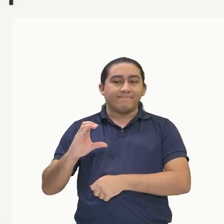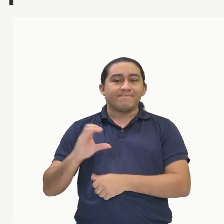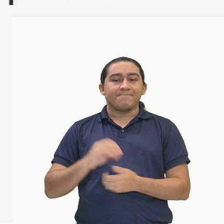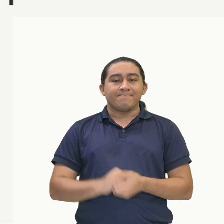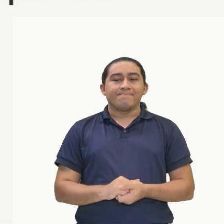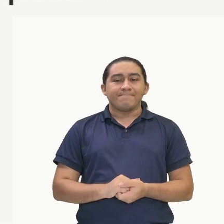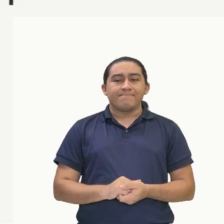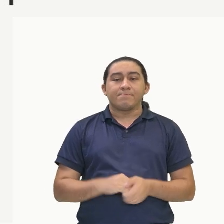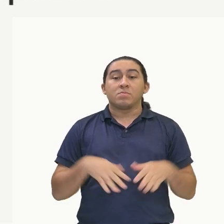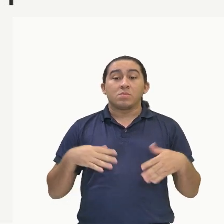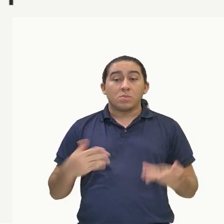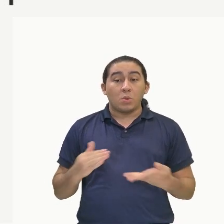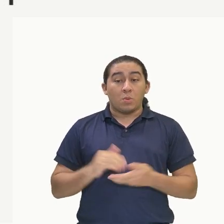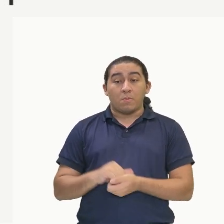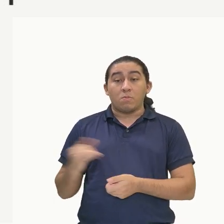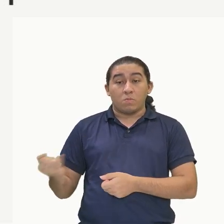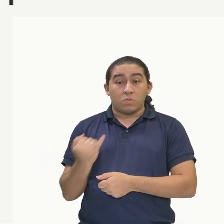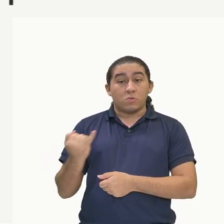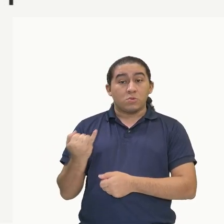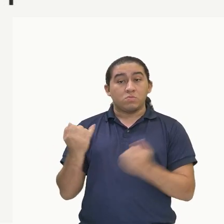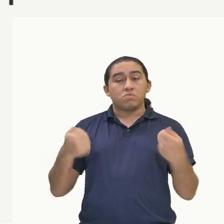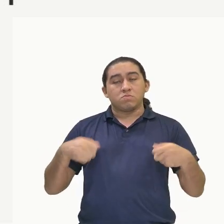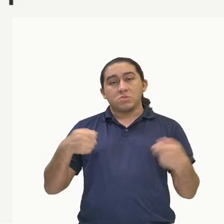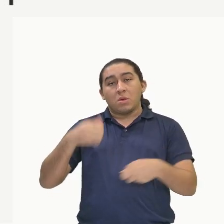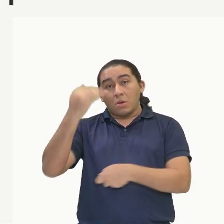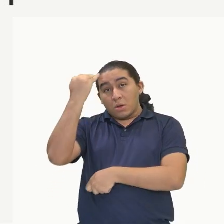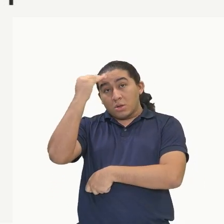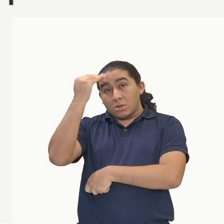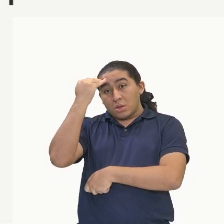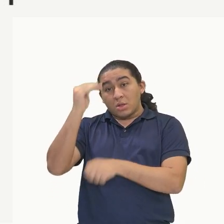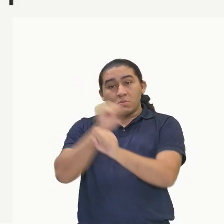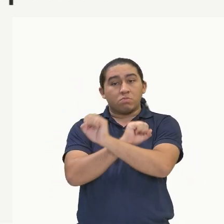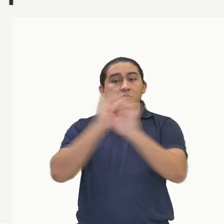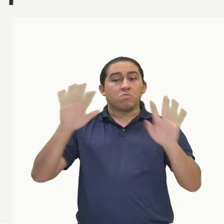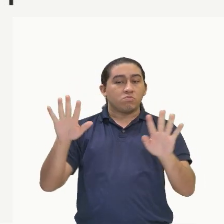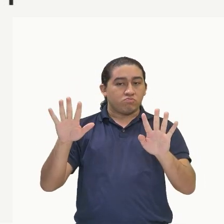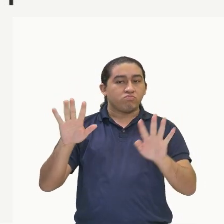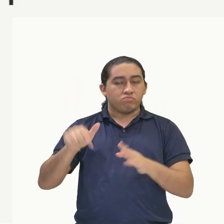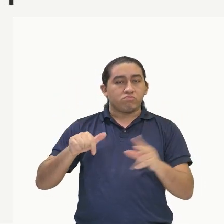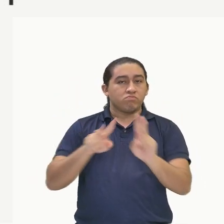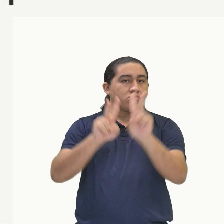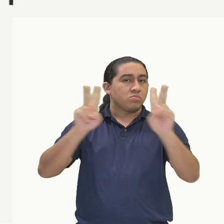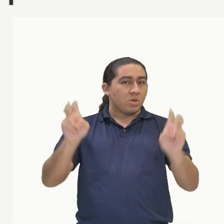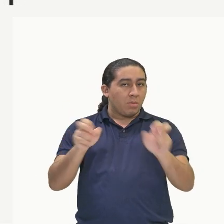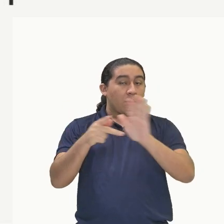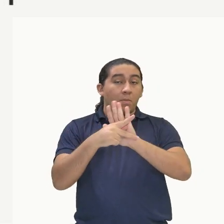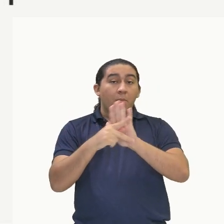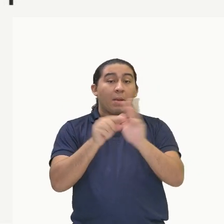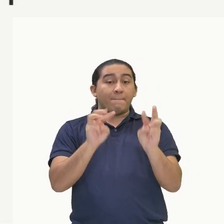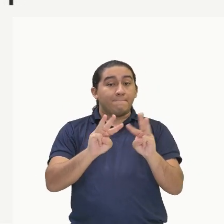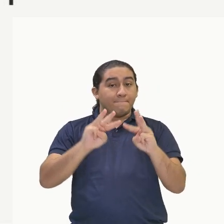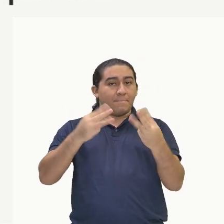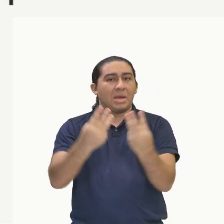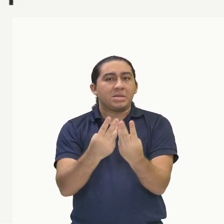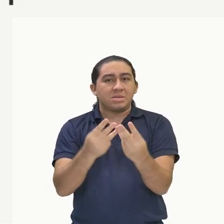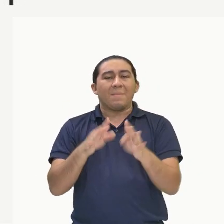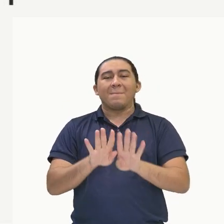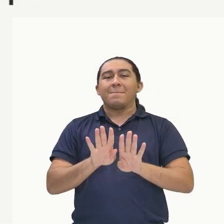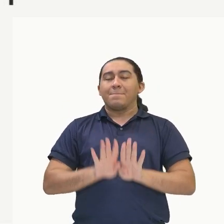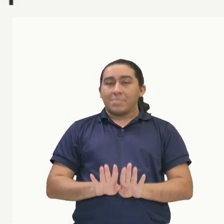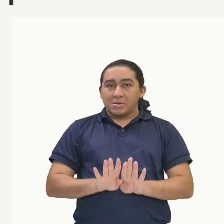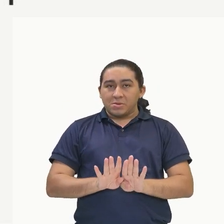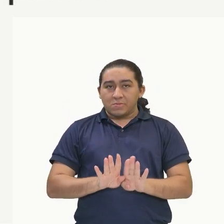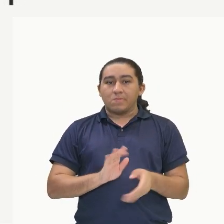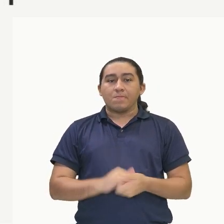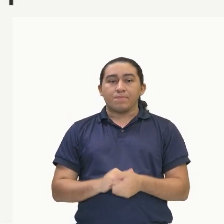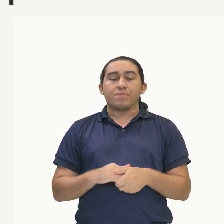Então, é muito importante você entender essa questão da massa. Só que além da gente falar